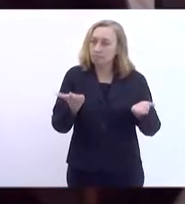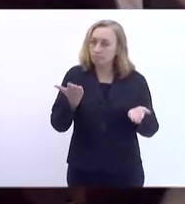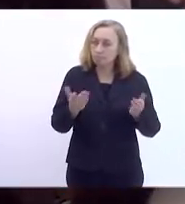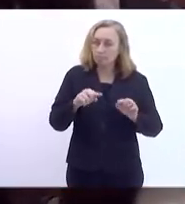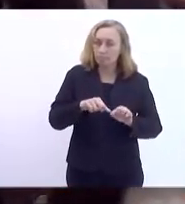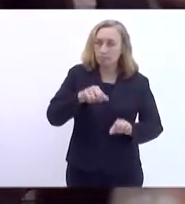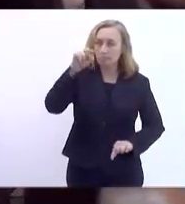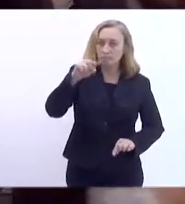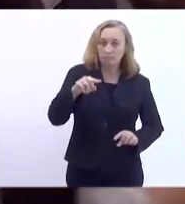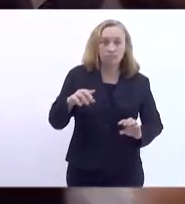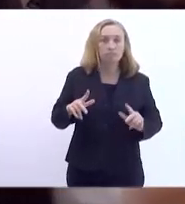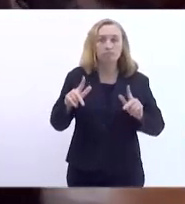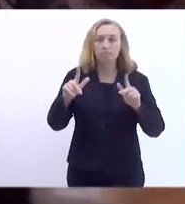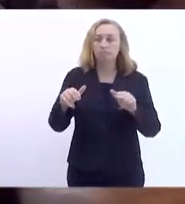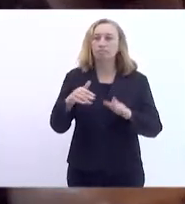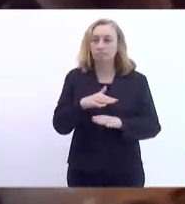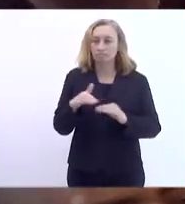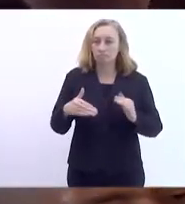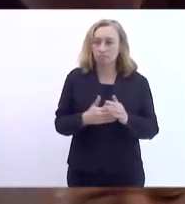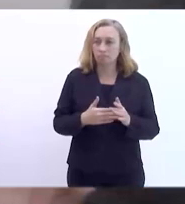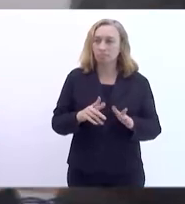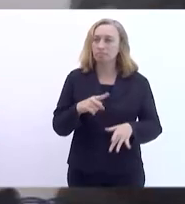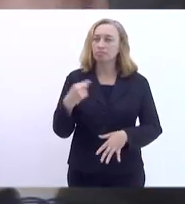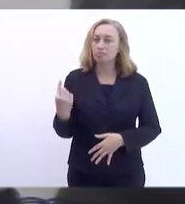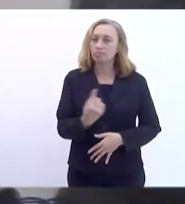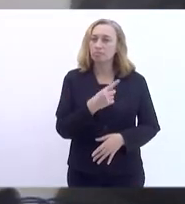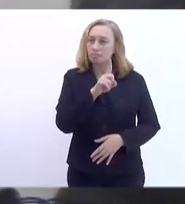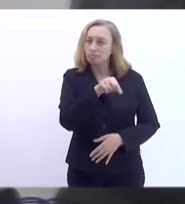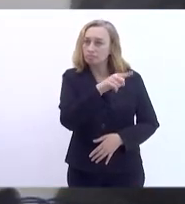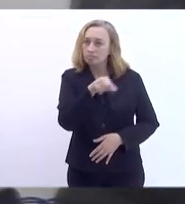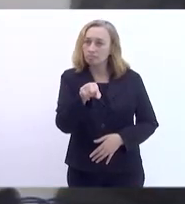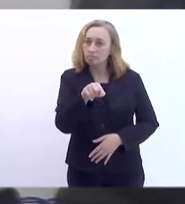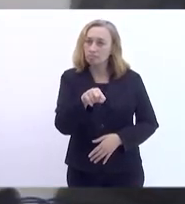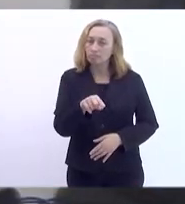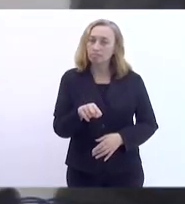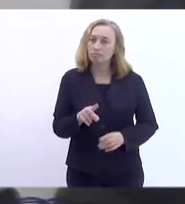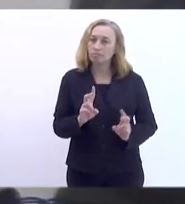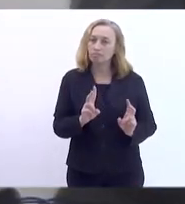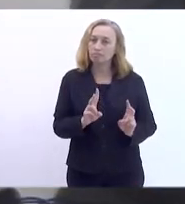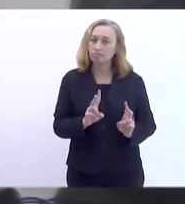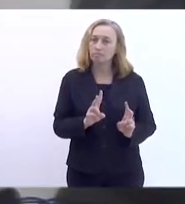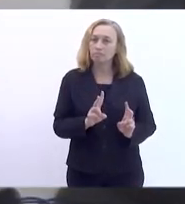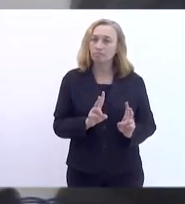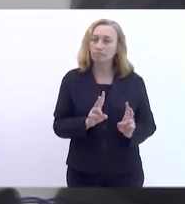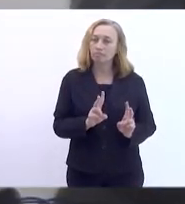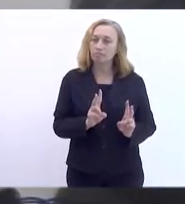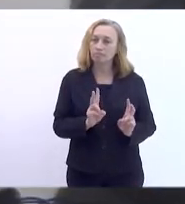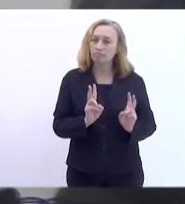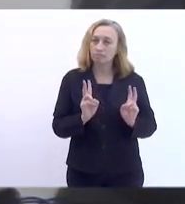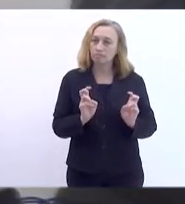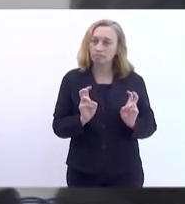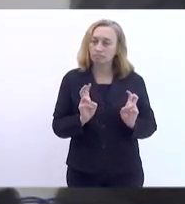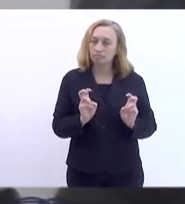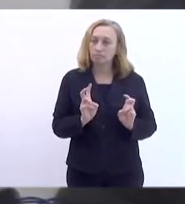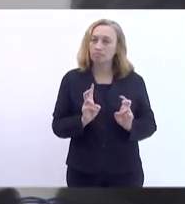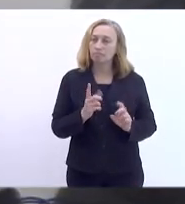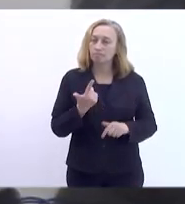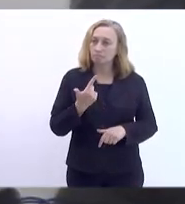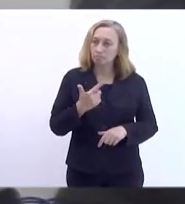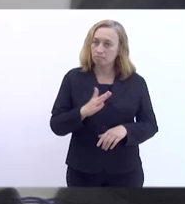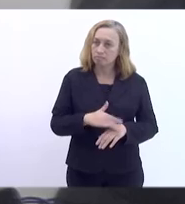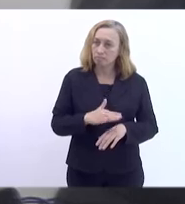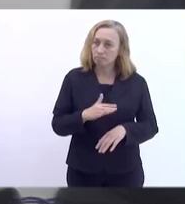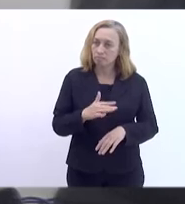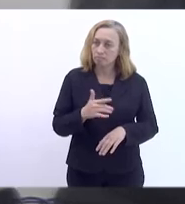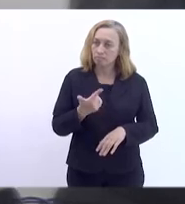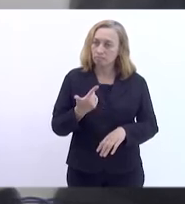Paris é o mesmo para todos quando nós anulamos a questão E aí mais uma vez eu